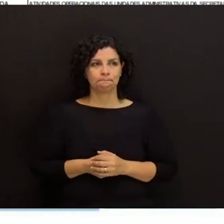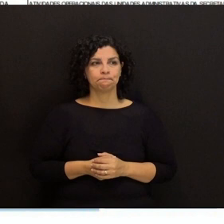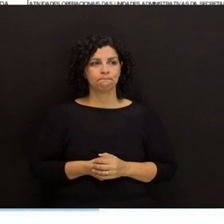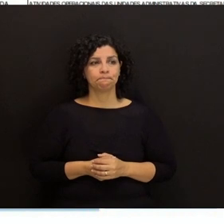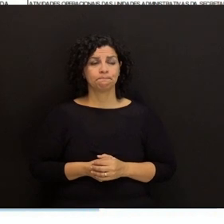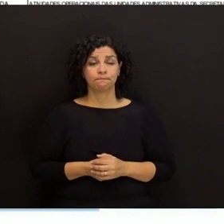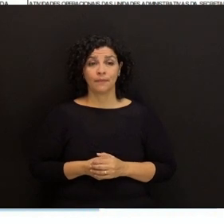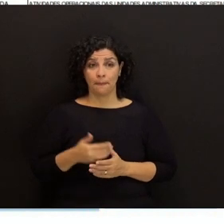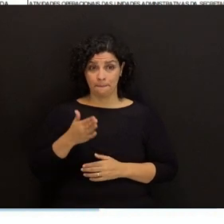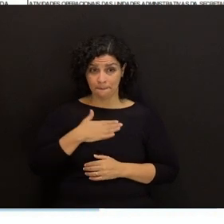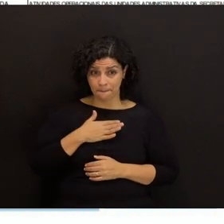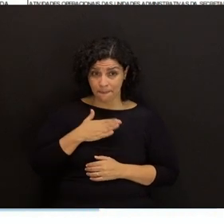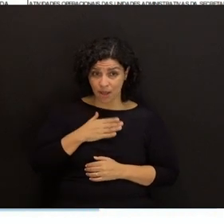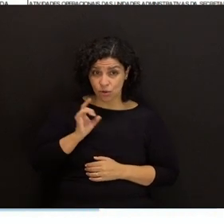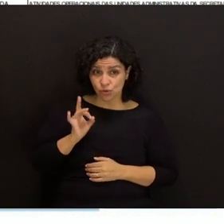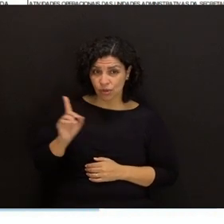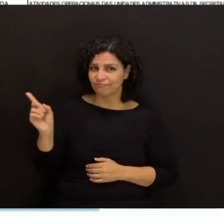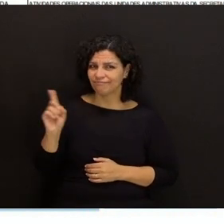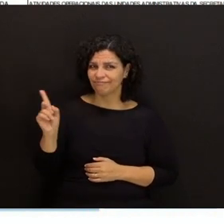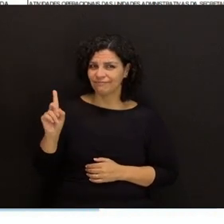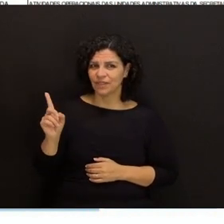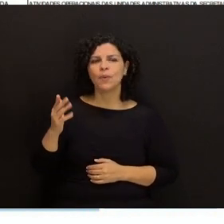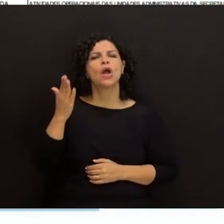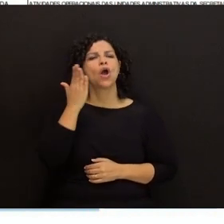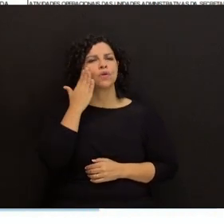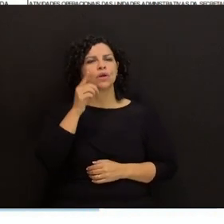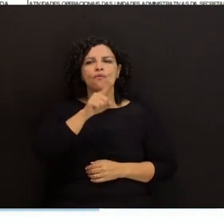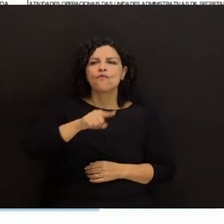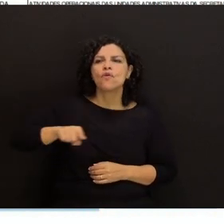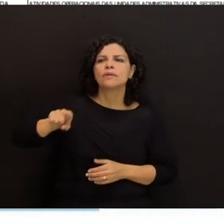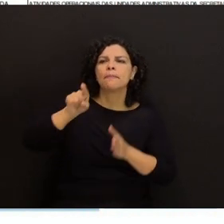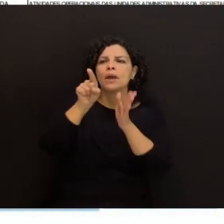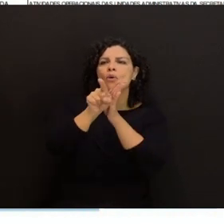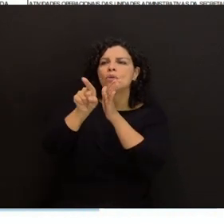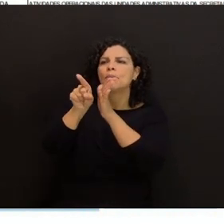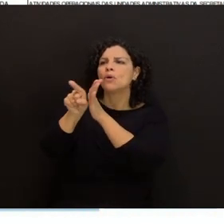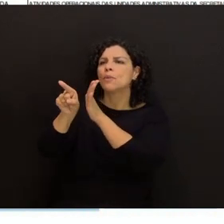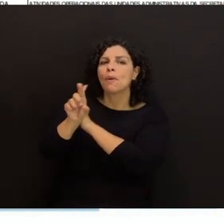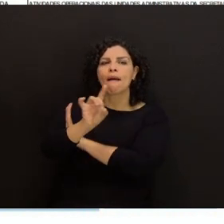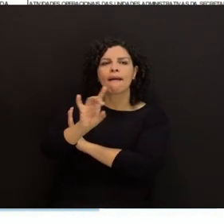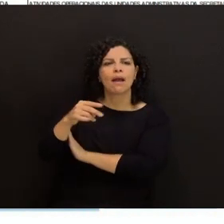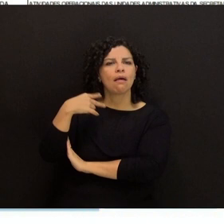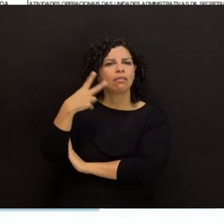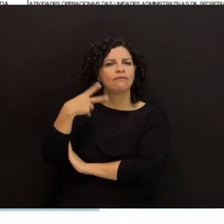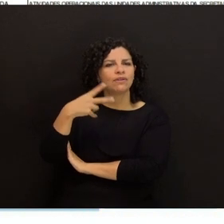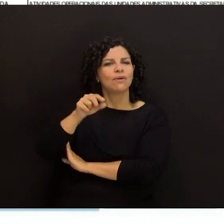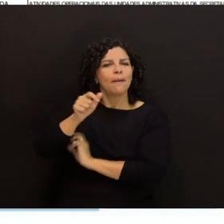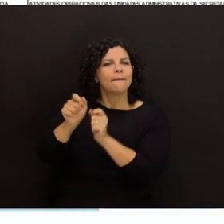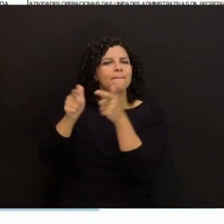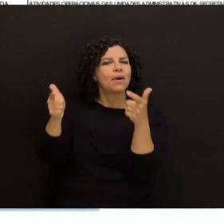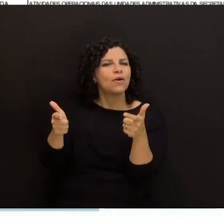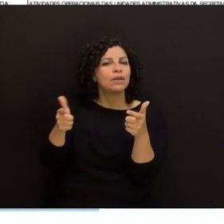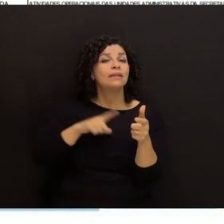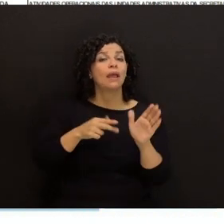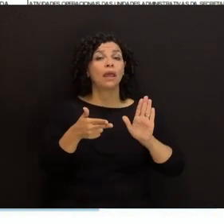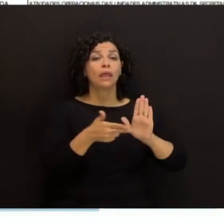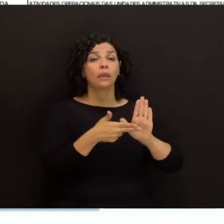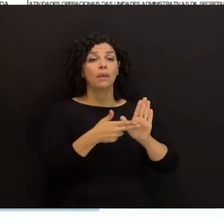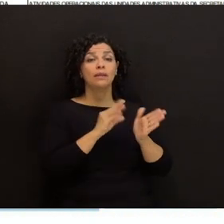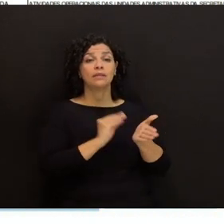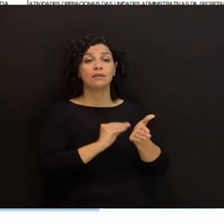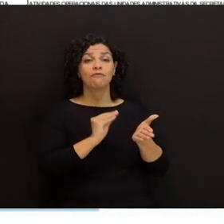e não é só minha eu tenho certeza que se for perguntar por senhores aqui tem muitos que estão com emendas